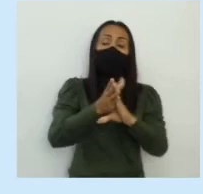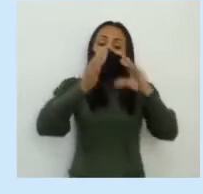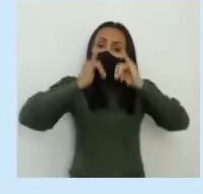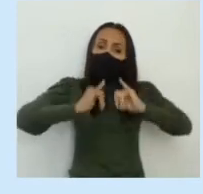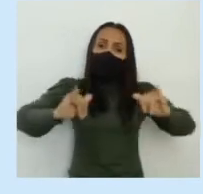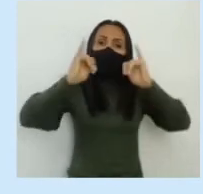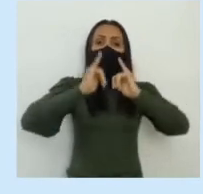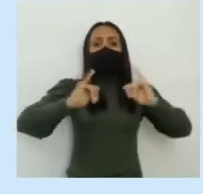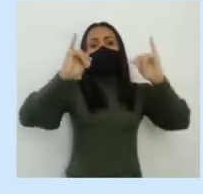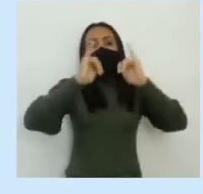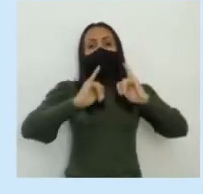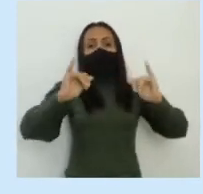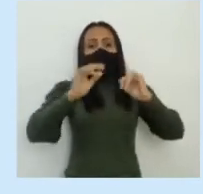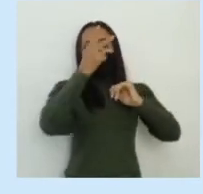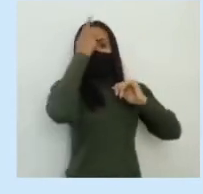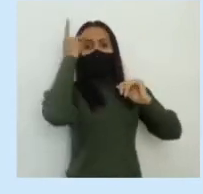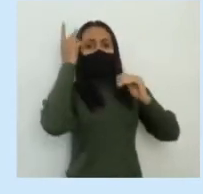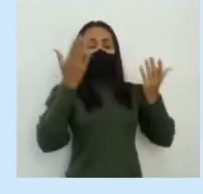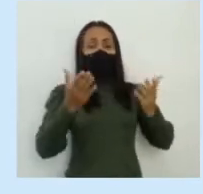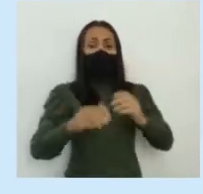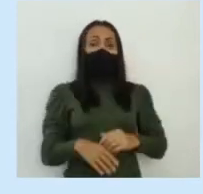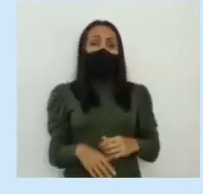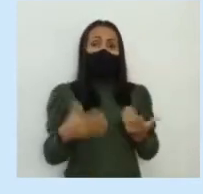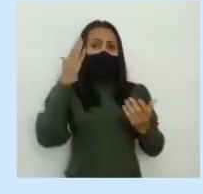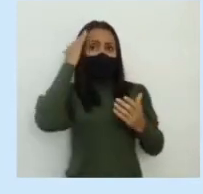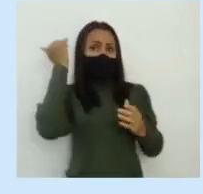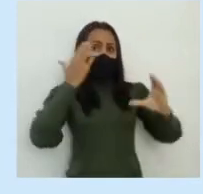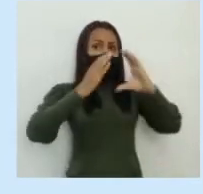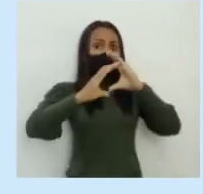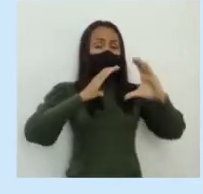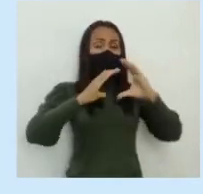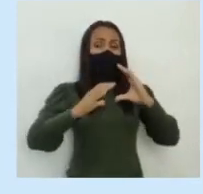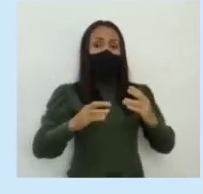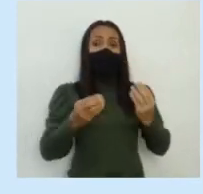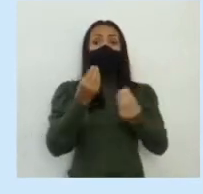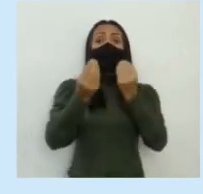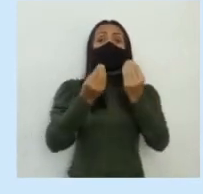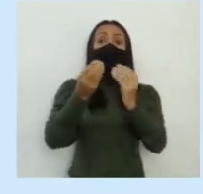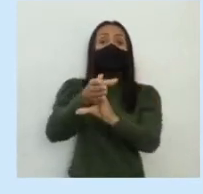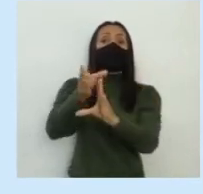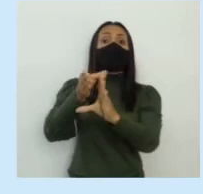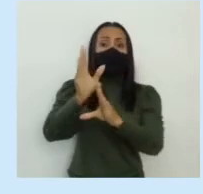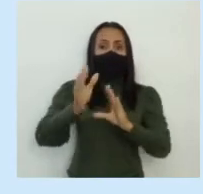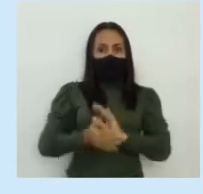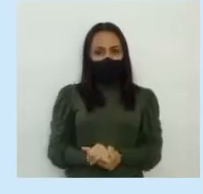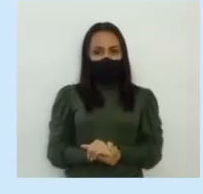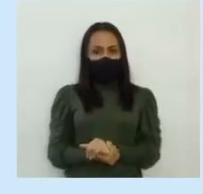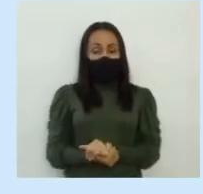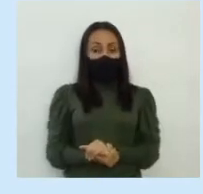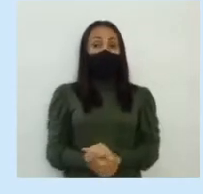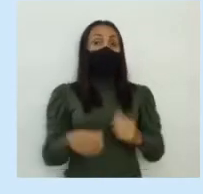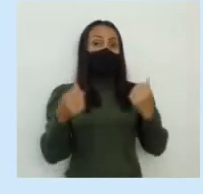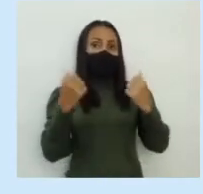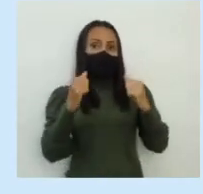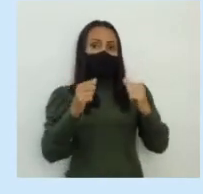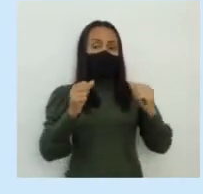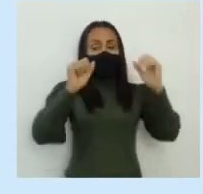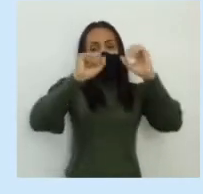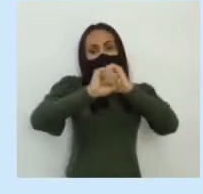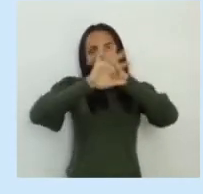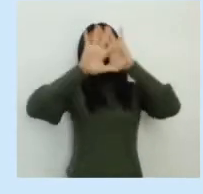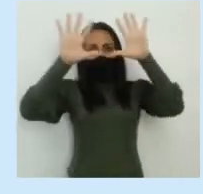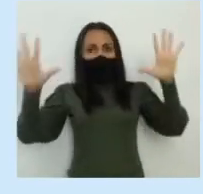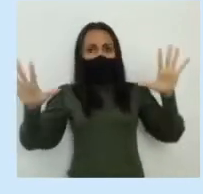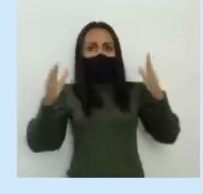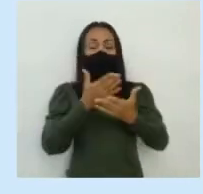o usuário. Então, se você não sabe se comunicar, você não vai ser um bom mediador. Isso realmente precisa ficar muito claro e é o nosso